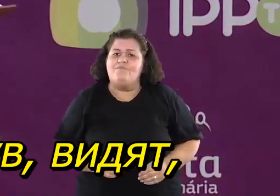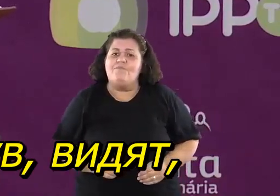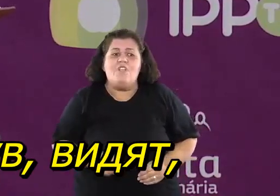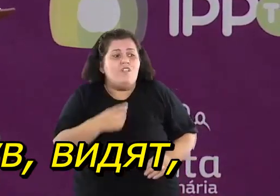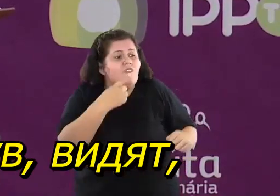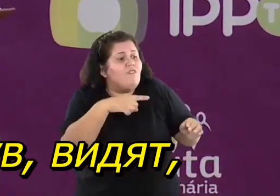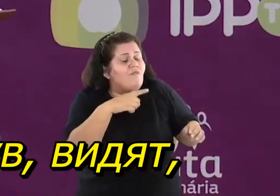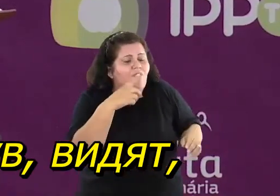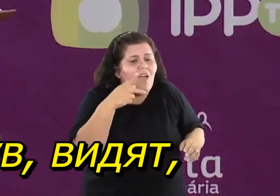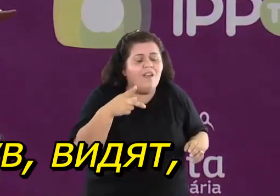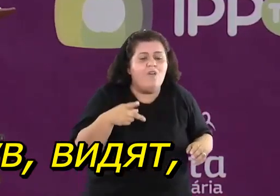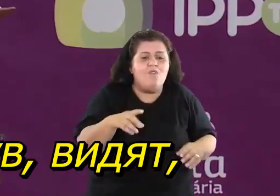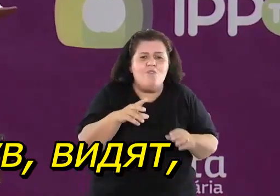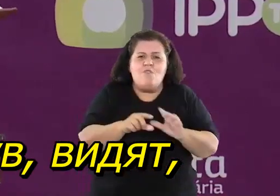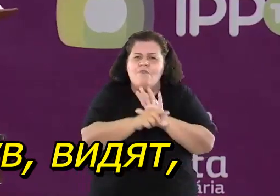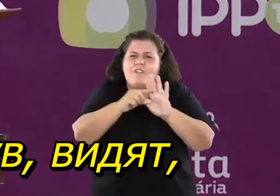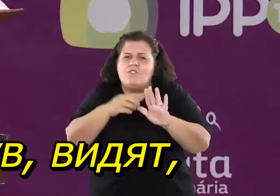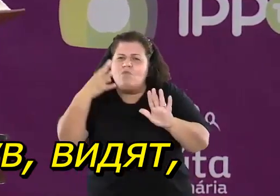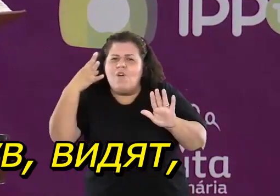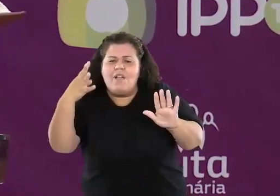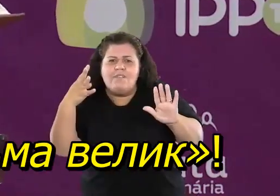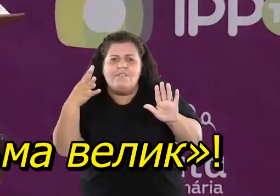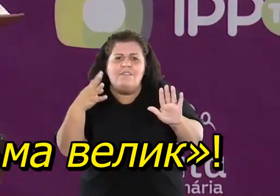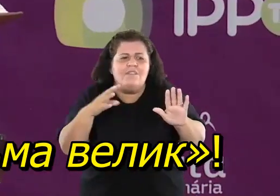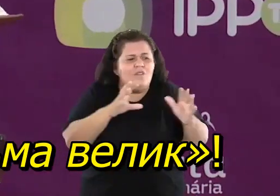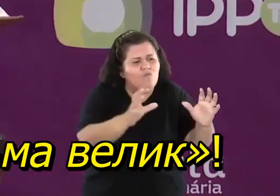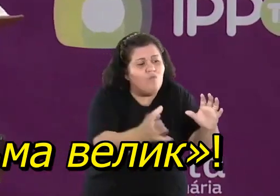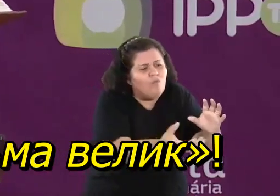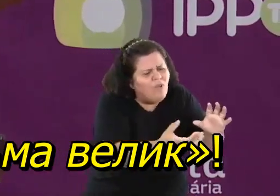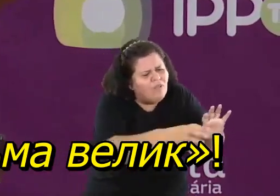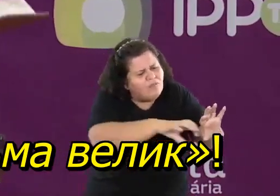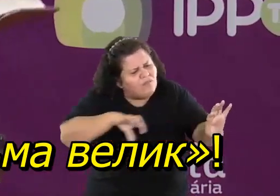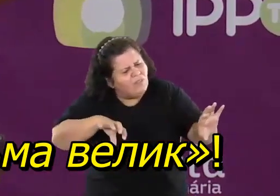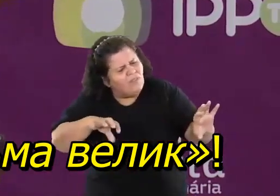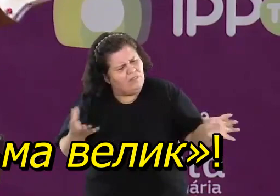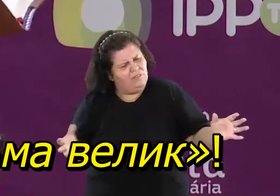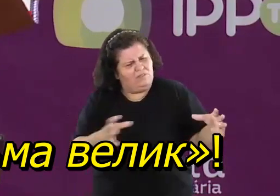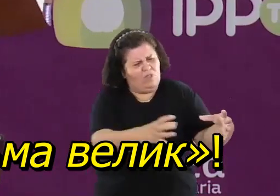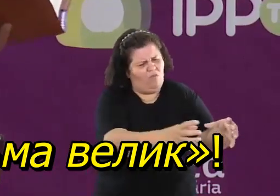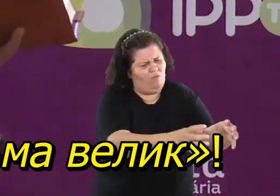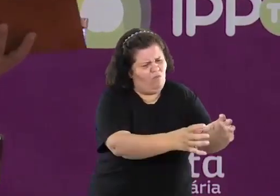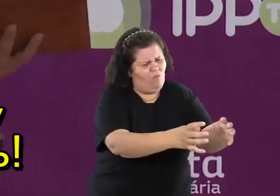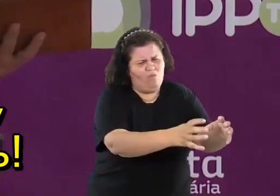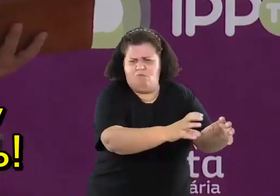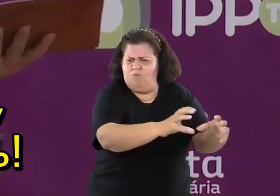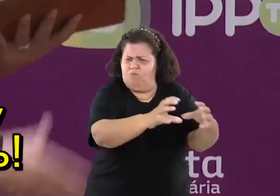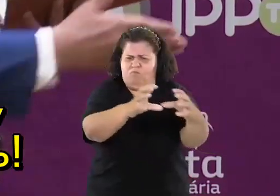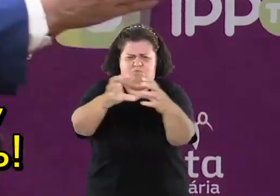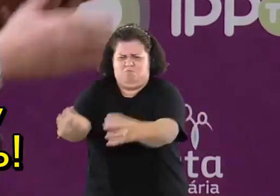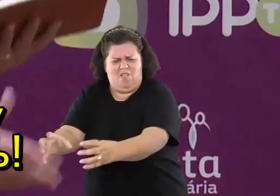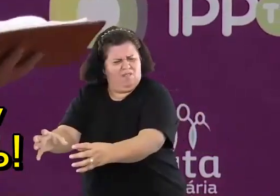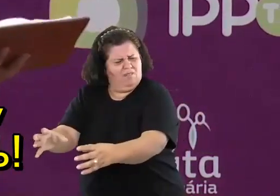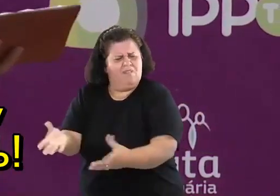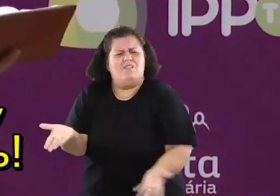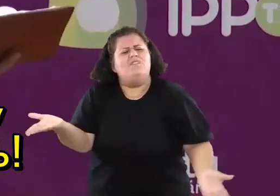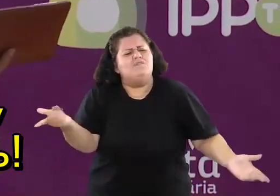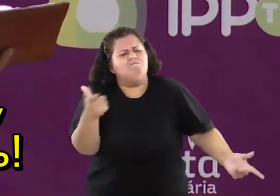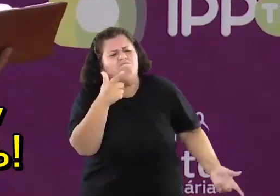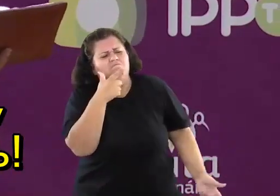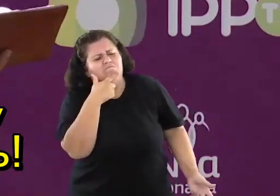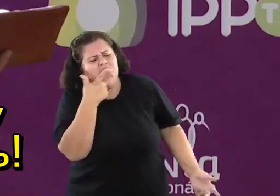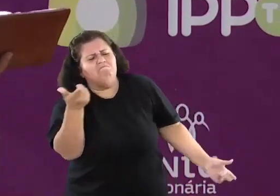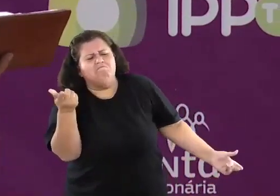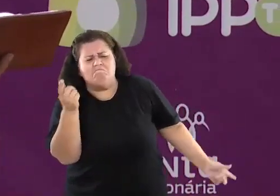E diz o verso 4, olhando viram que a pedra já estava removida, pois era muito grande, precisava de 20 homens para rolar a